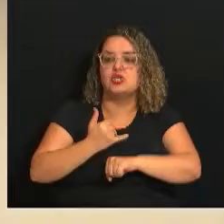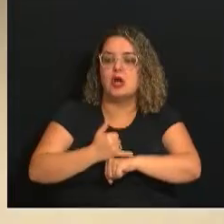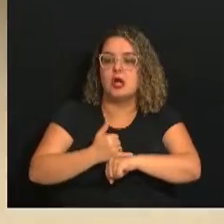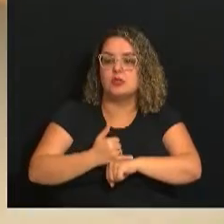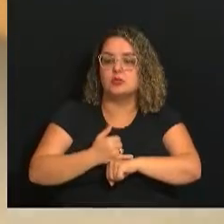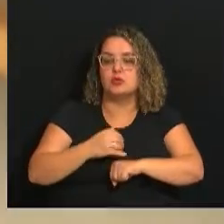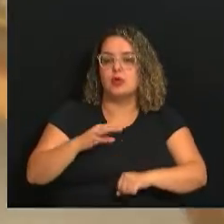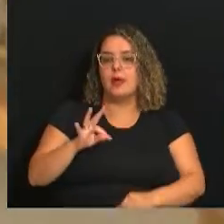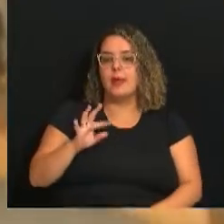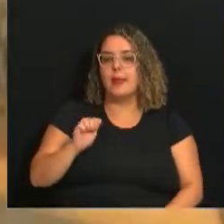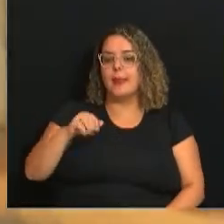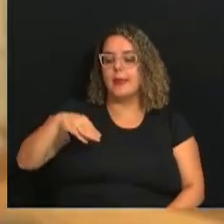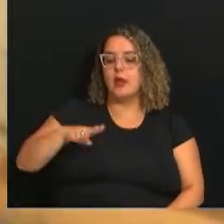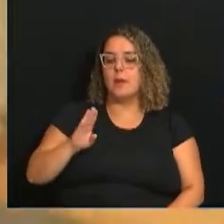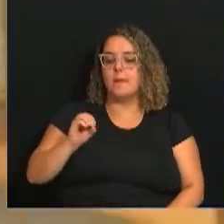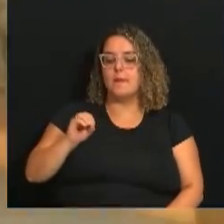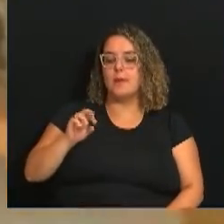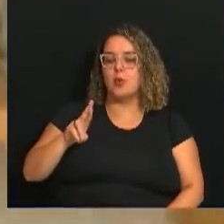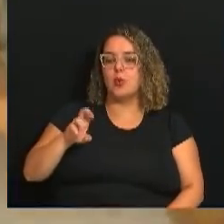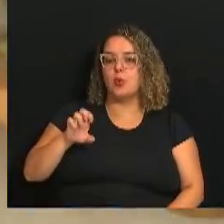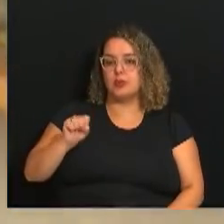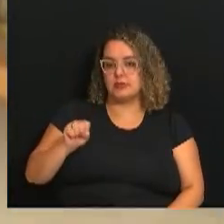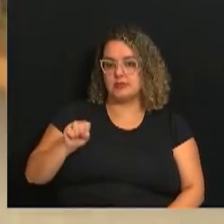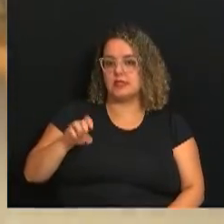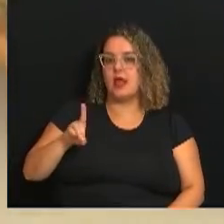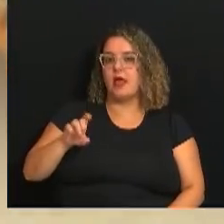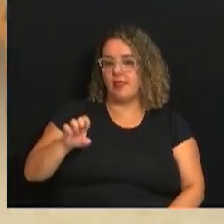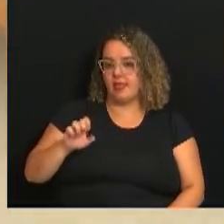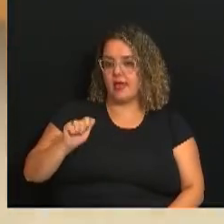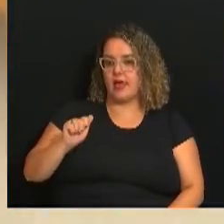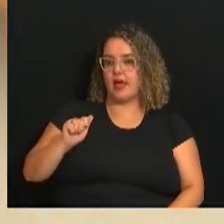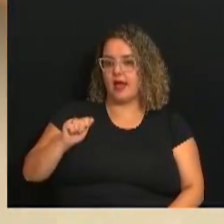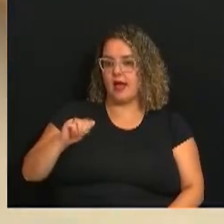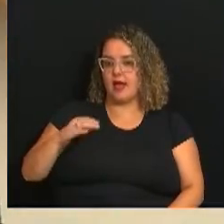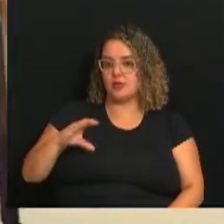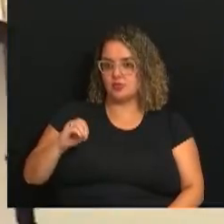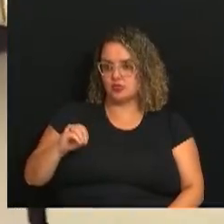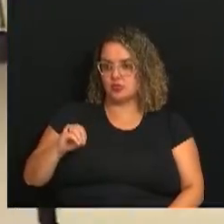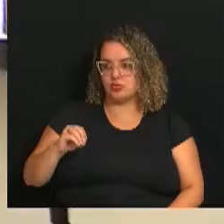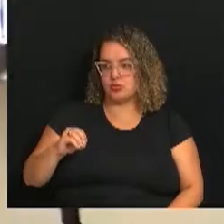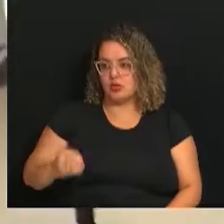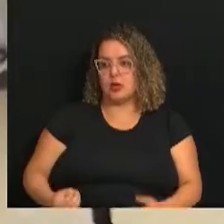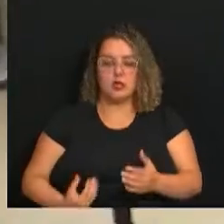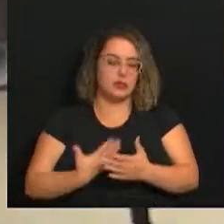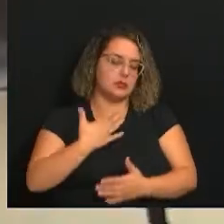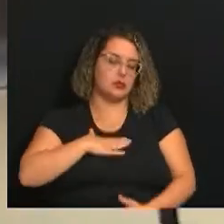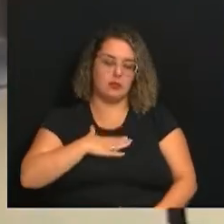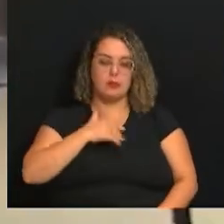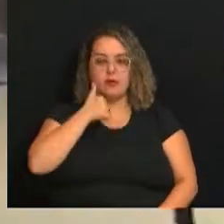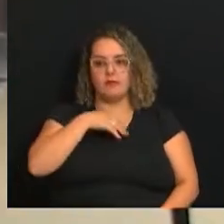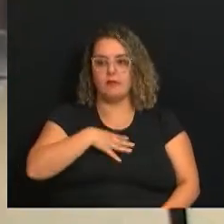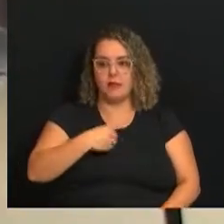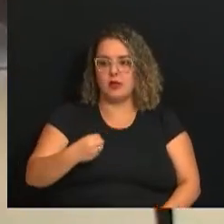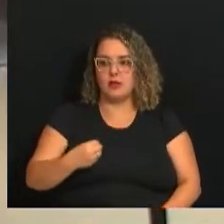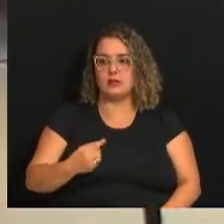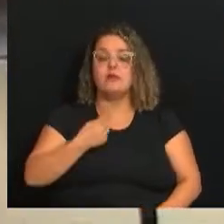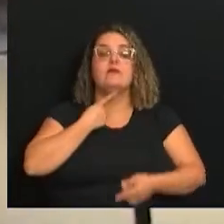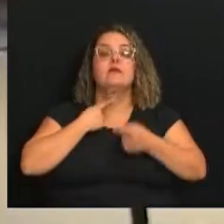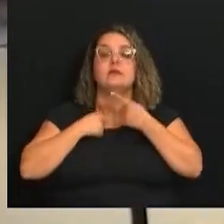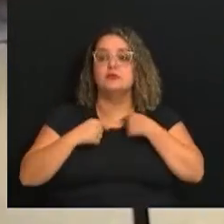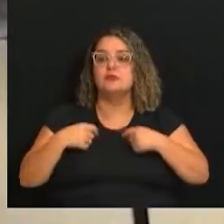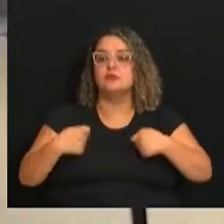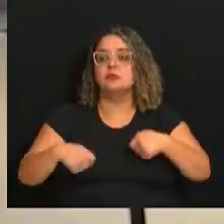trabalho anterior de orientar a criançada, sabe? Assim, muito fantástico. E essa integração comunidade-escola é uma